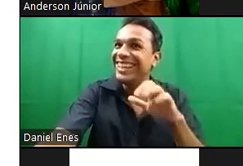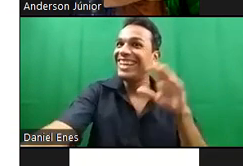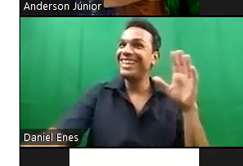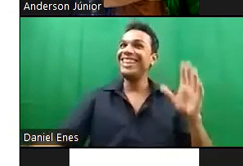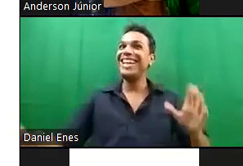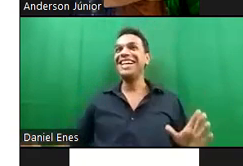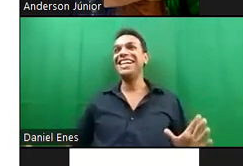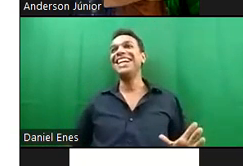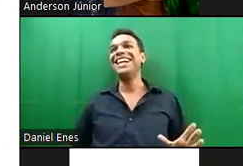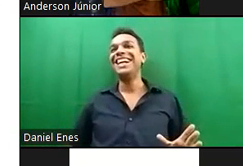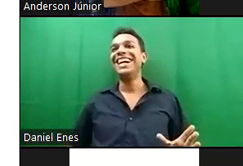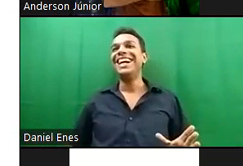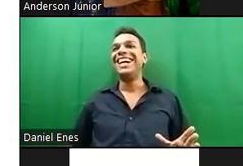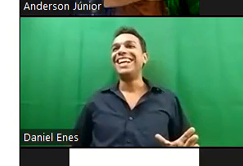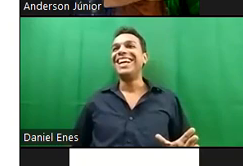Tem que ter,